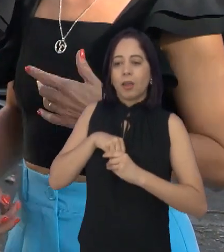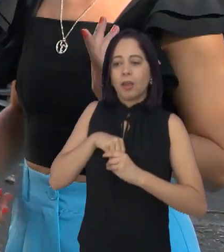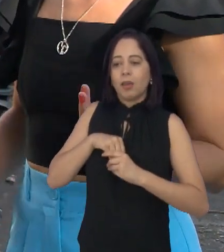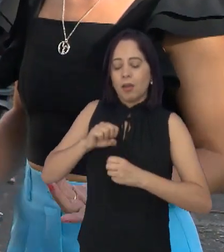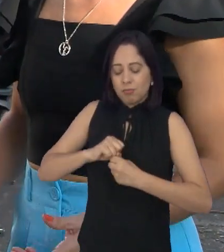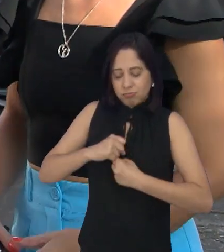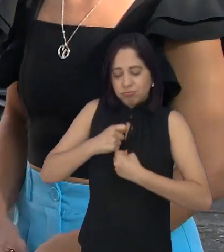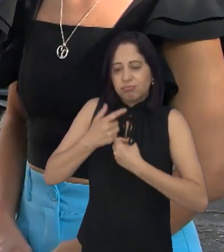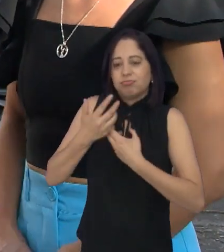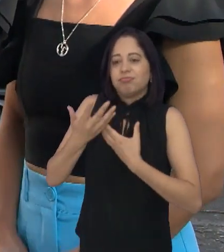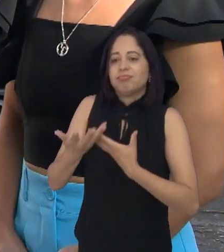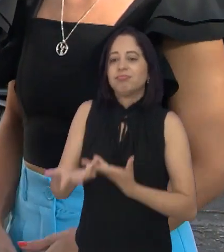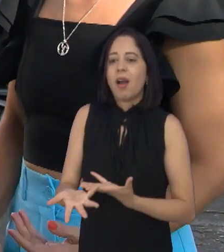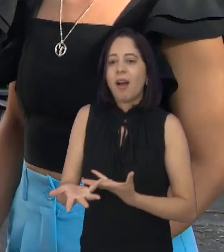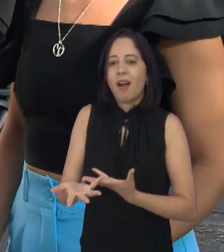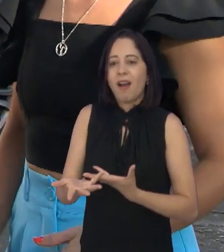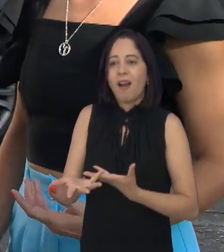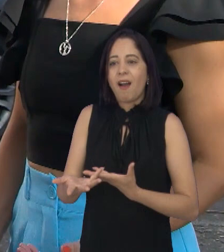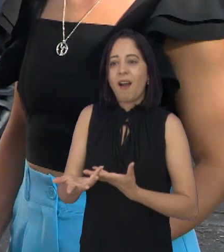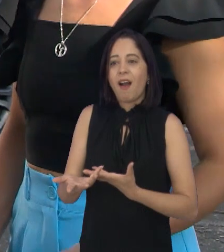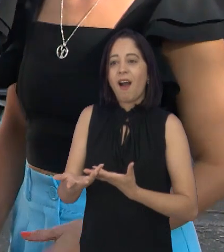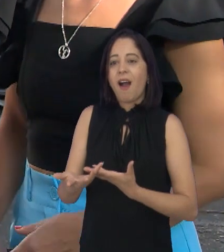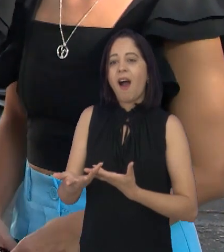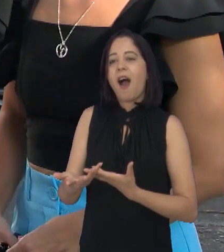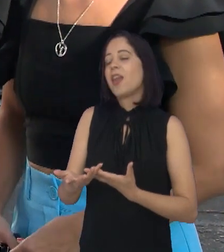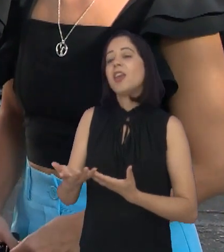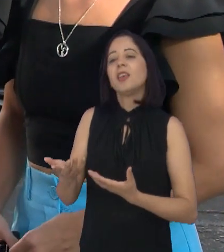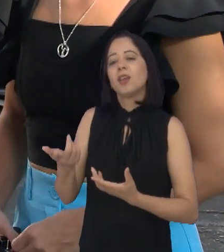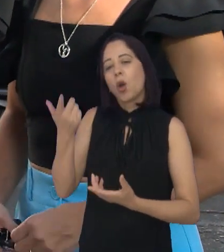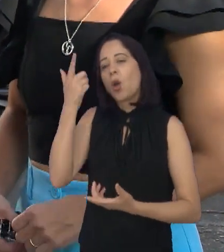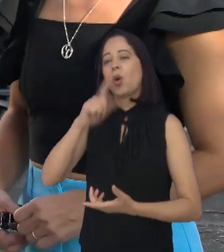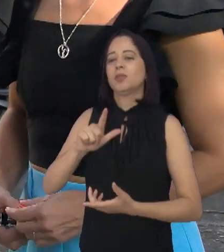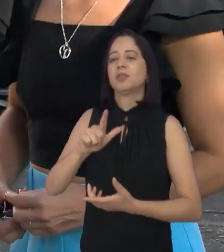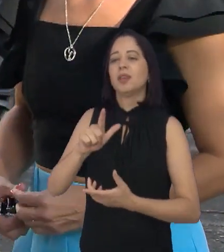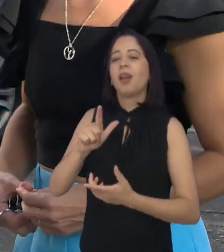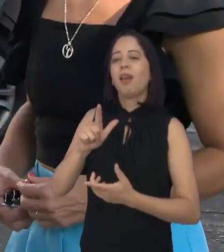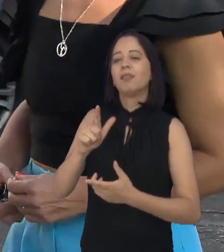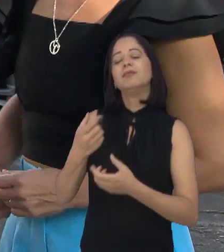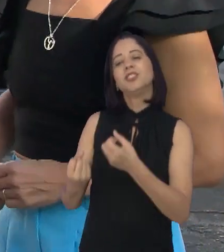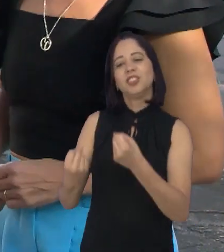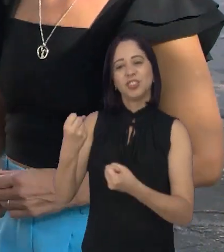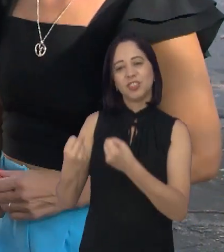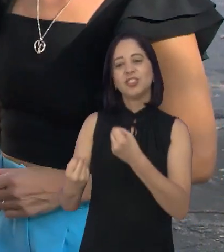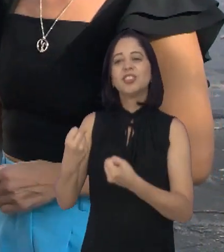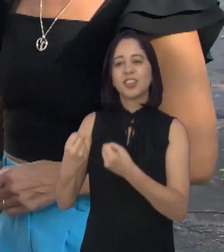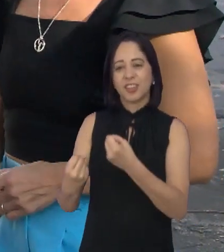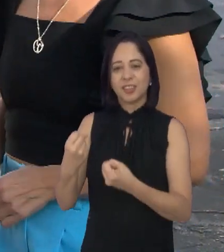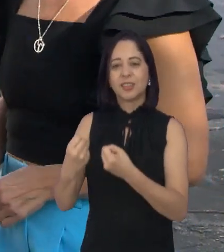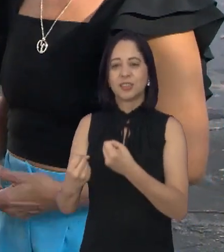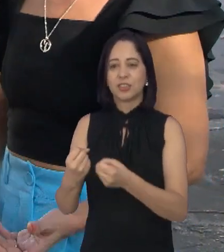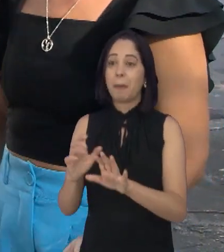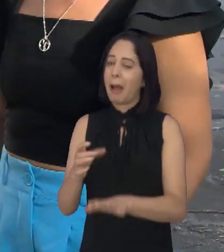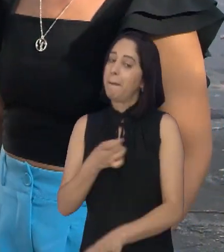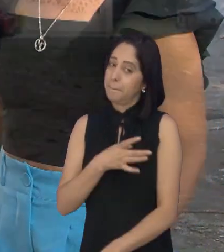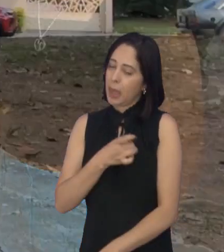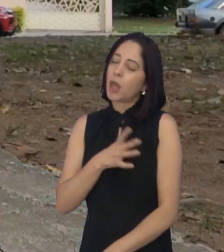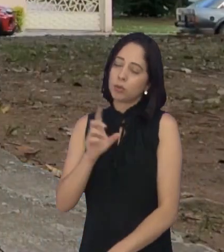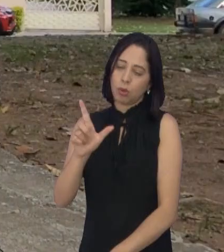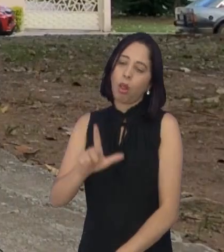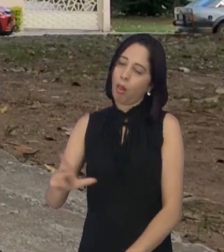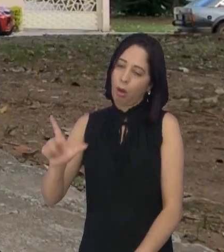Então, como eu não dirigia, a gente acaba esquecendo. Mas deu medo, eu não vou dizer que foi uma coisa assim